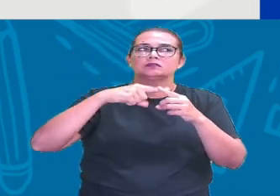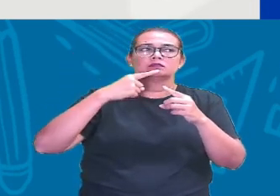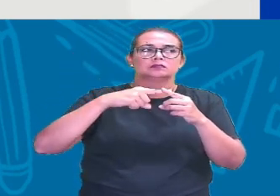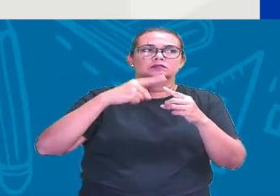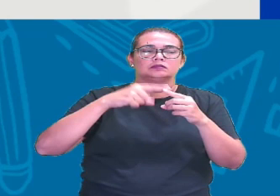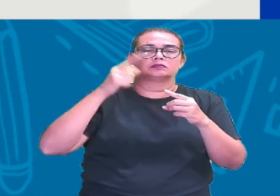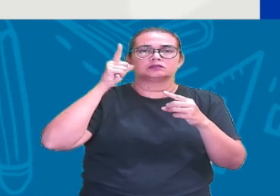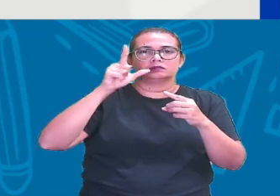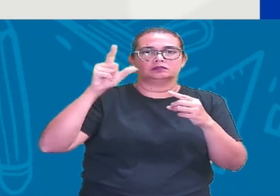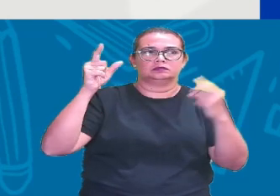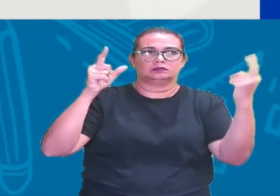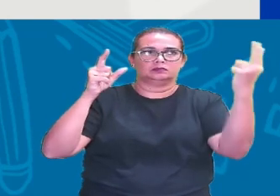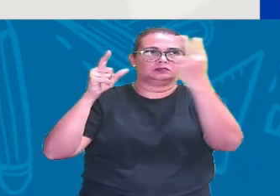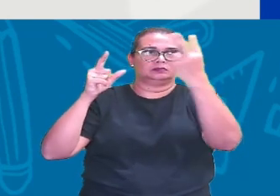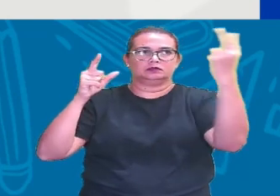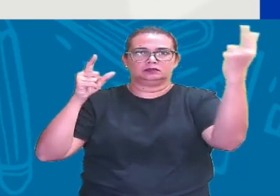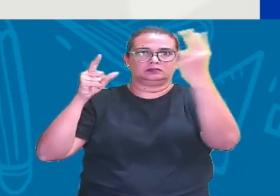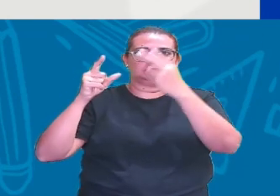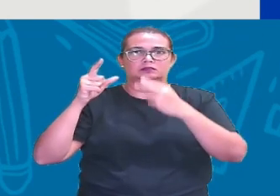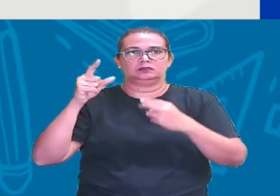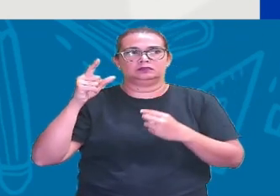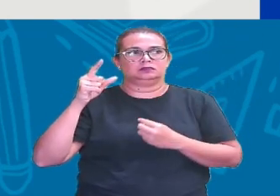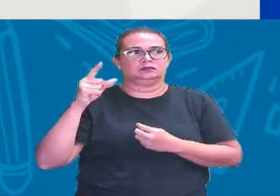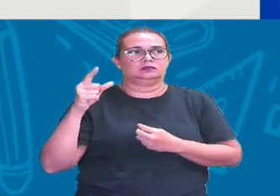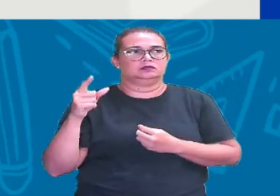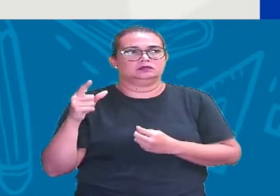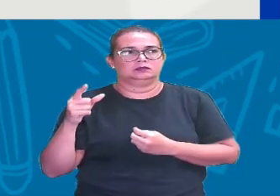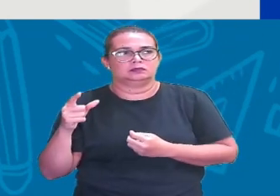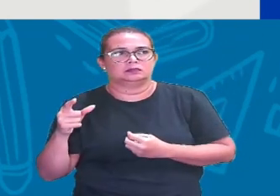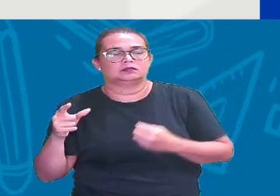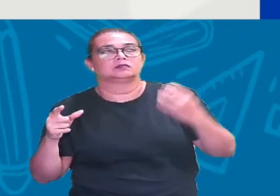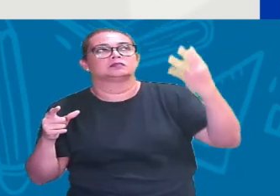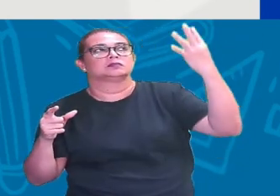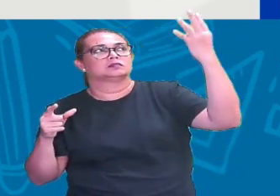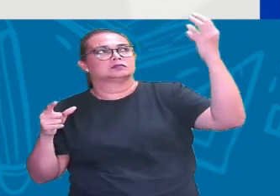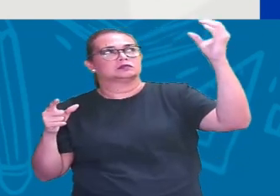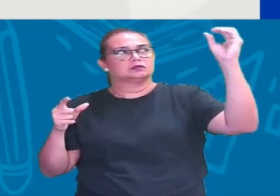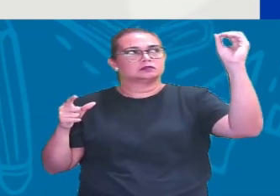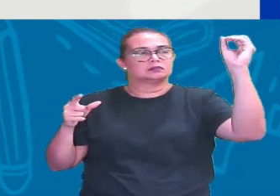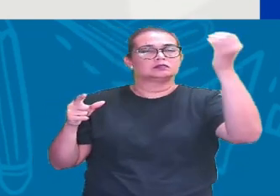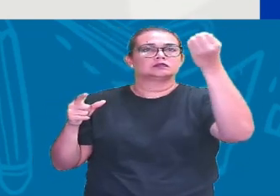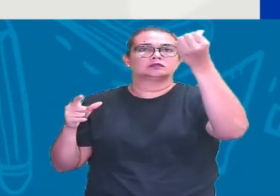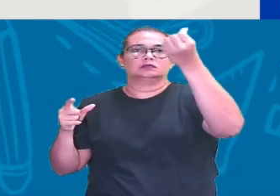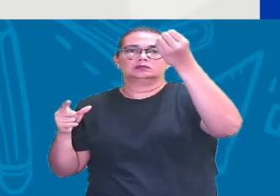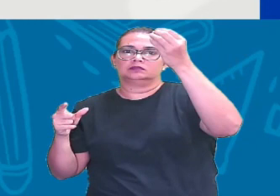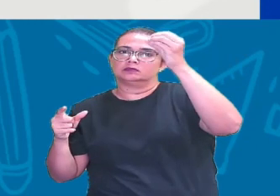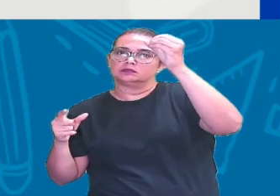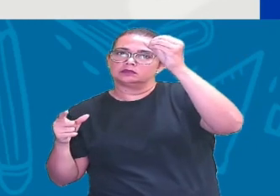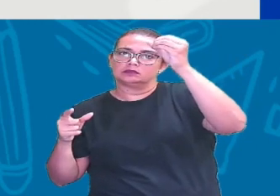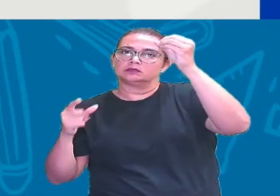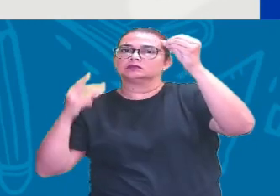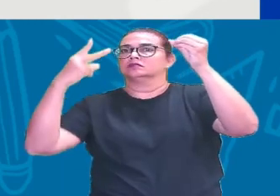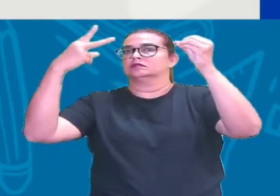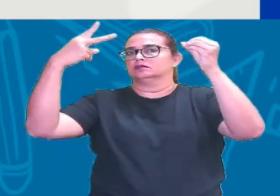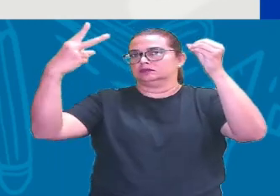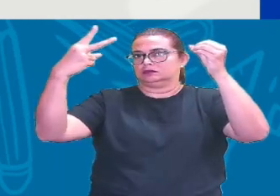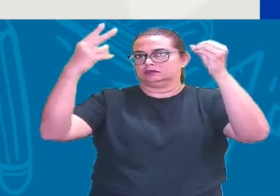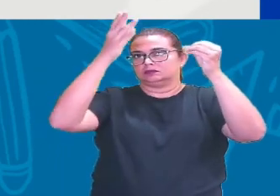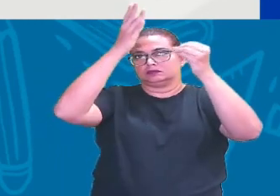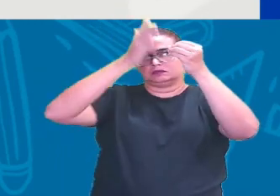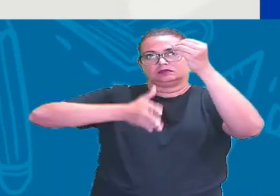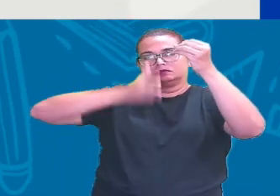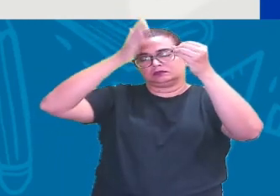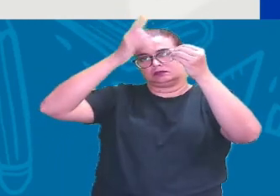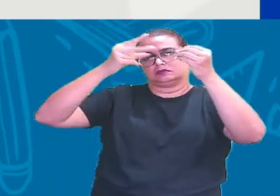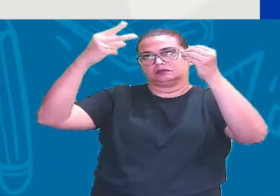conseguiu dividir os dois números. Conseguiu dividir 40 e conseguiu dividir 60. Tá certo?